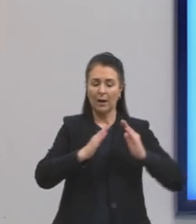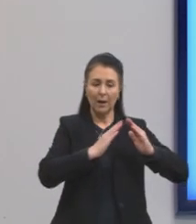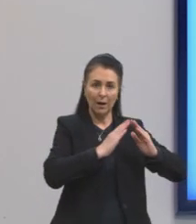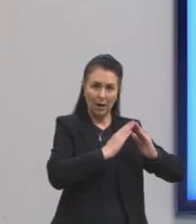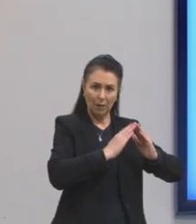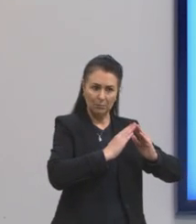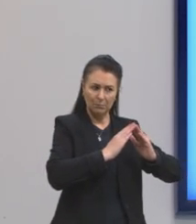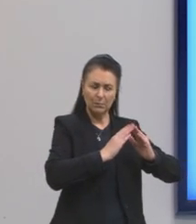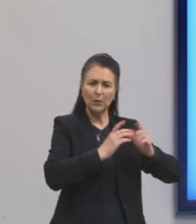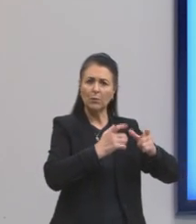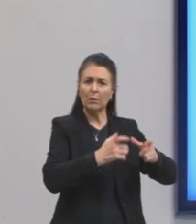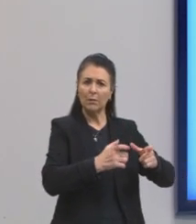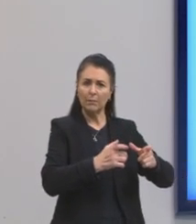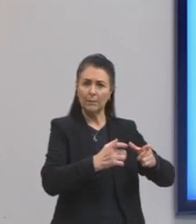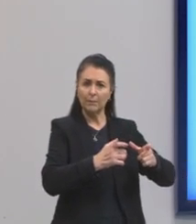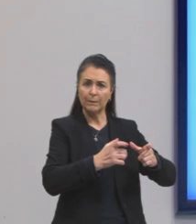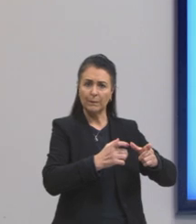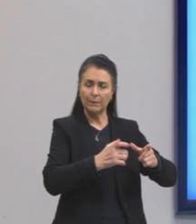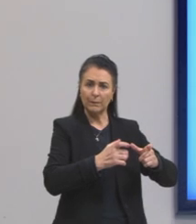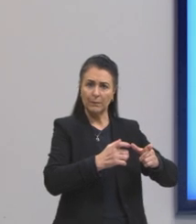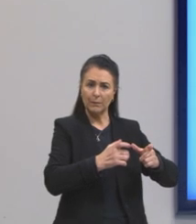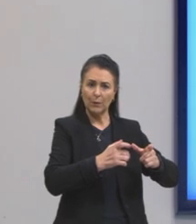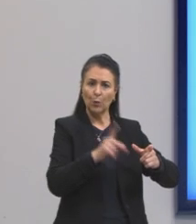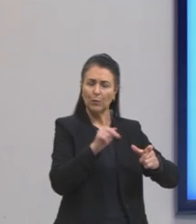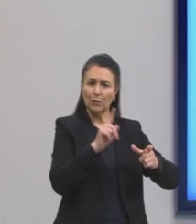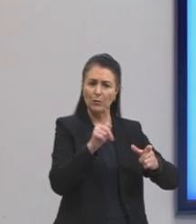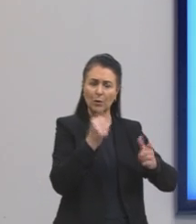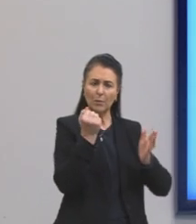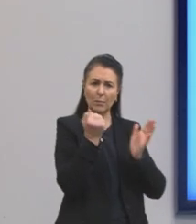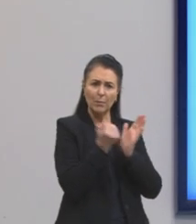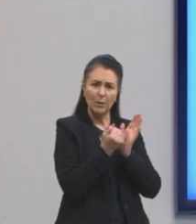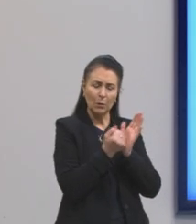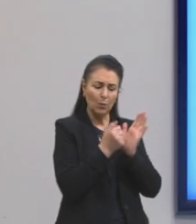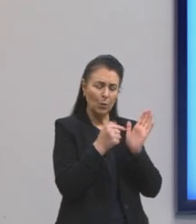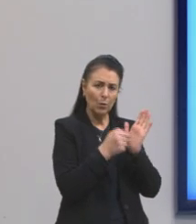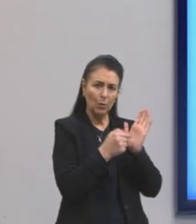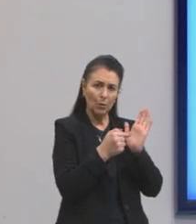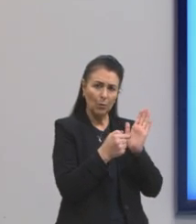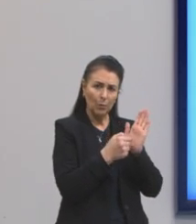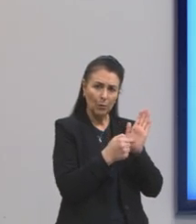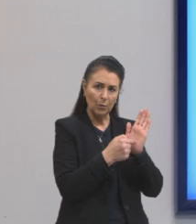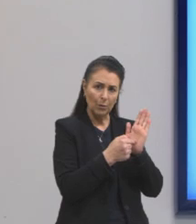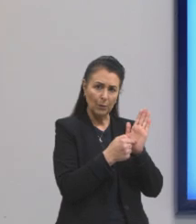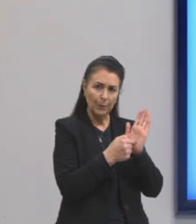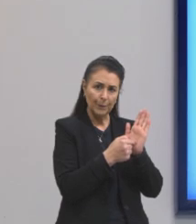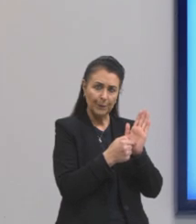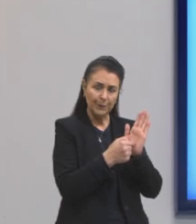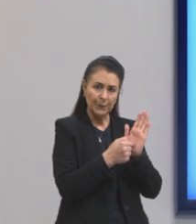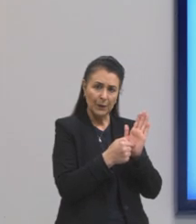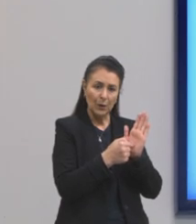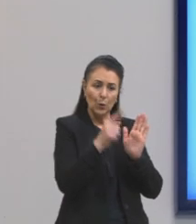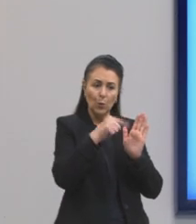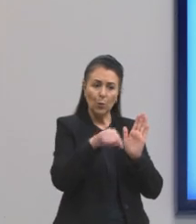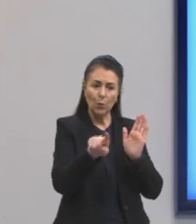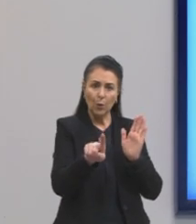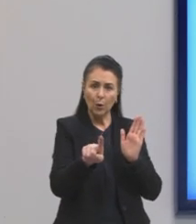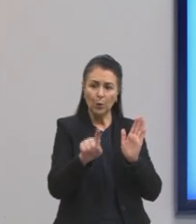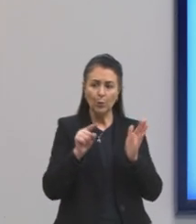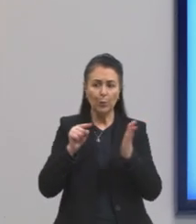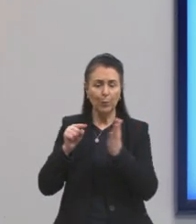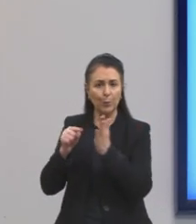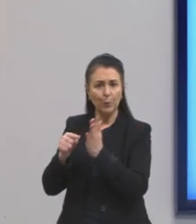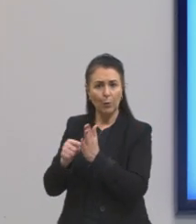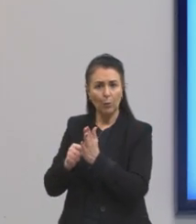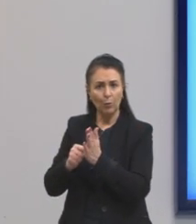casa onde fica a casa aqui o marquei um outro ponto de esse ponto antes não estava aqui esse outro ponto aqui